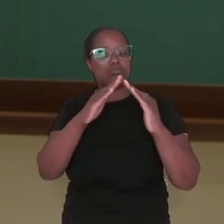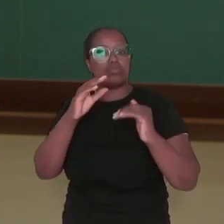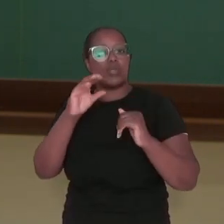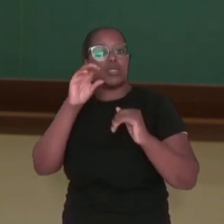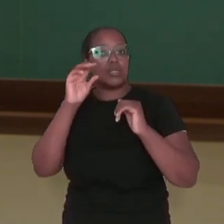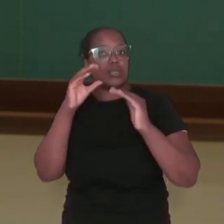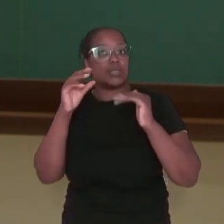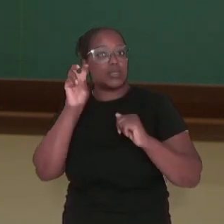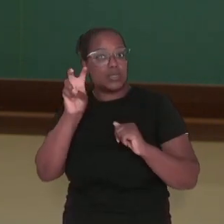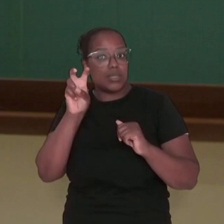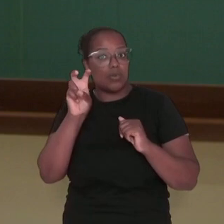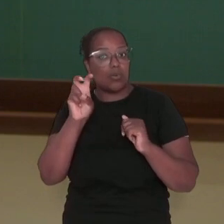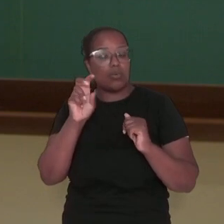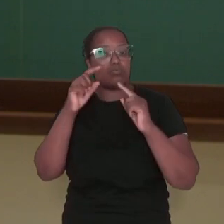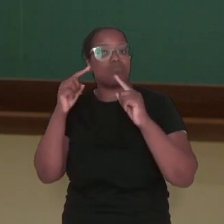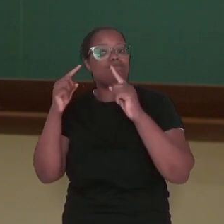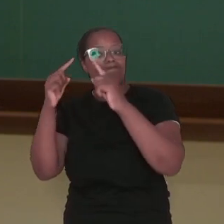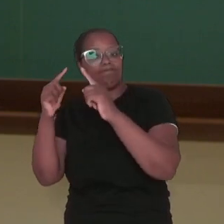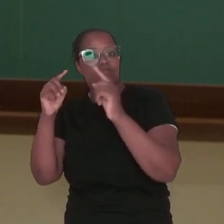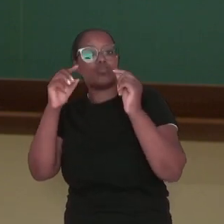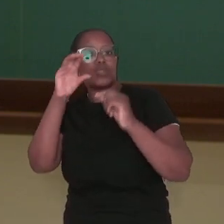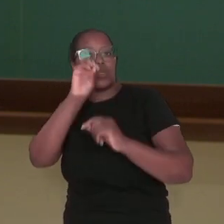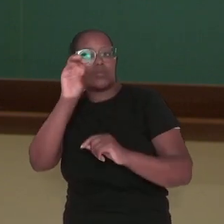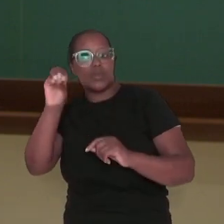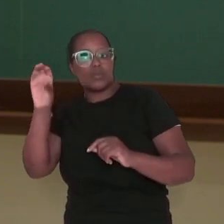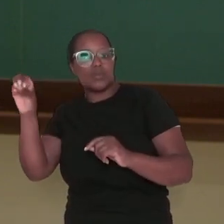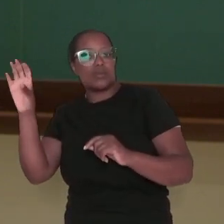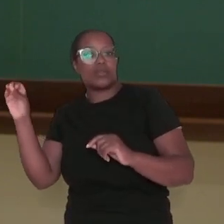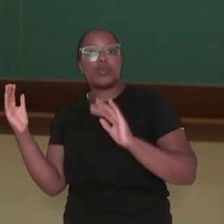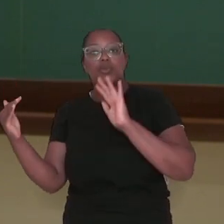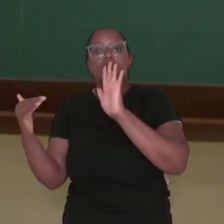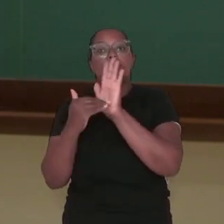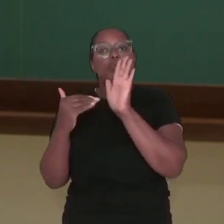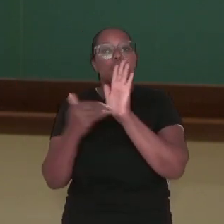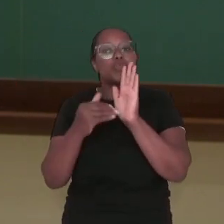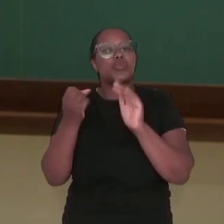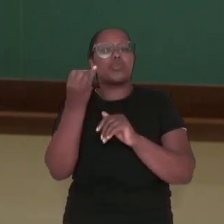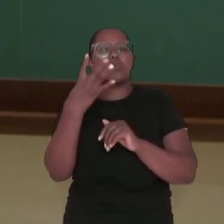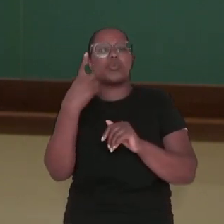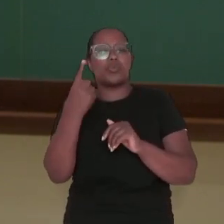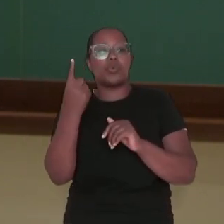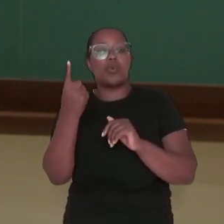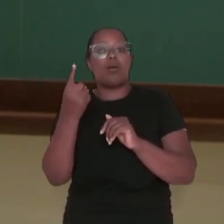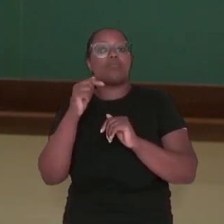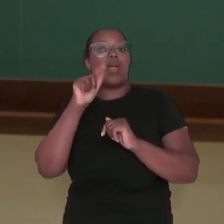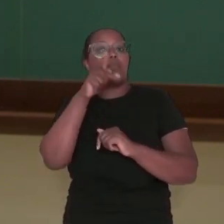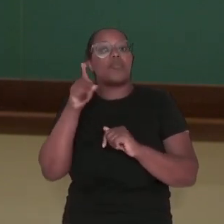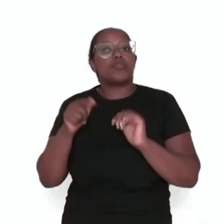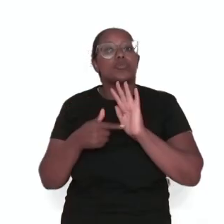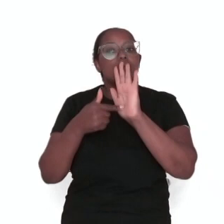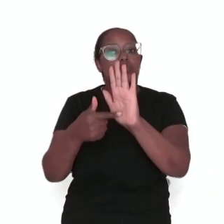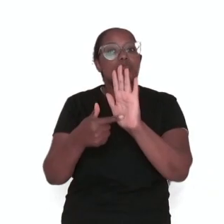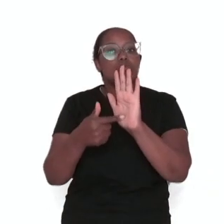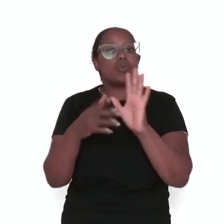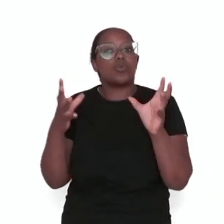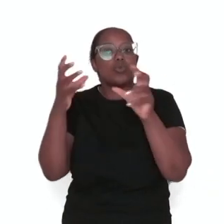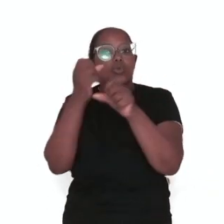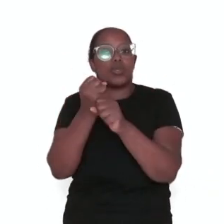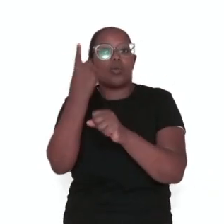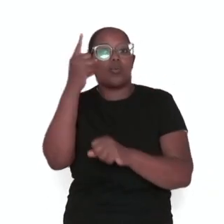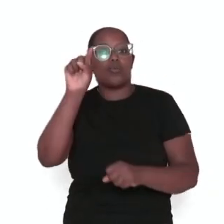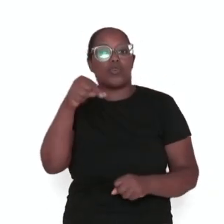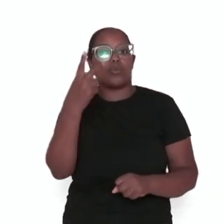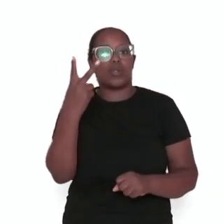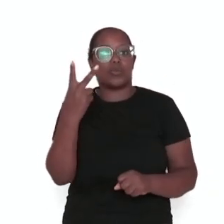5 casas e o último elemento é o número 1. Então, a professora reescreveu aqui 1,2 que